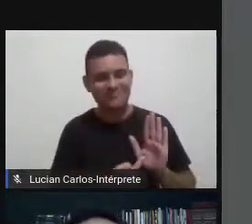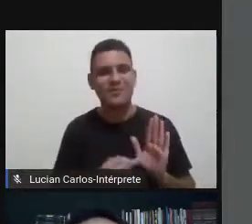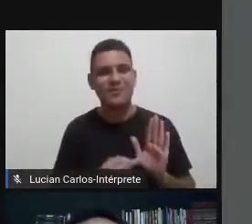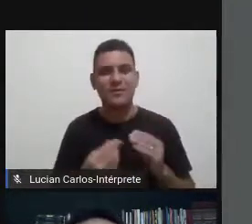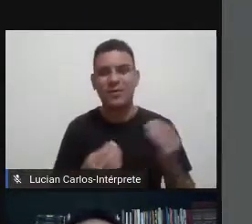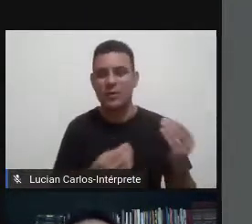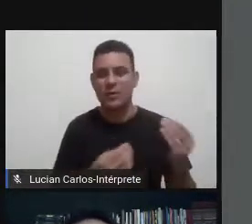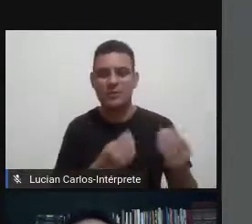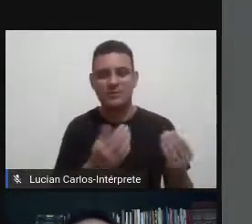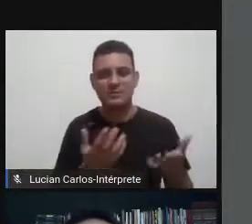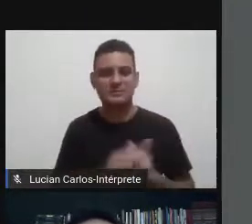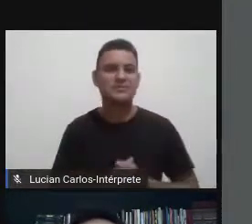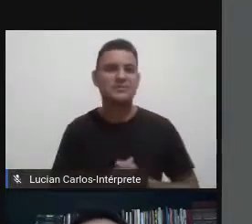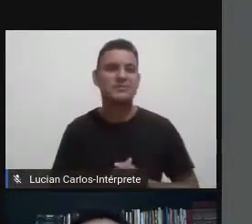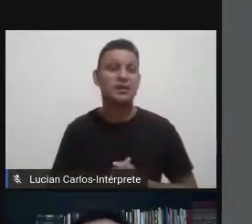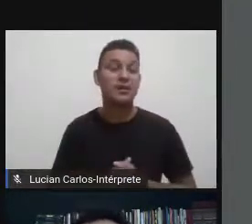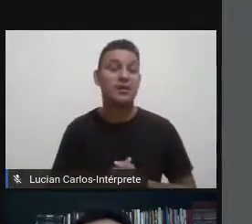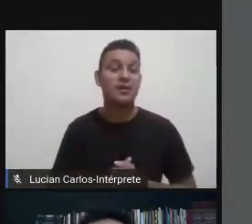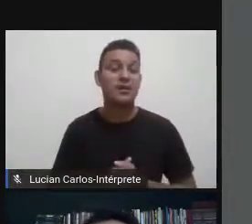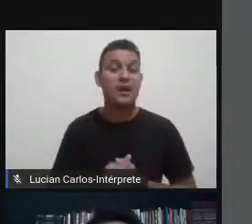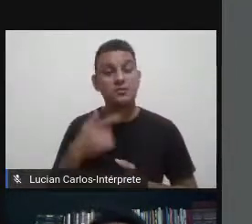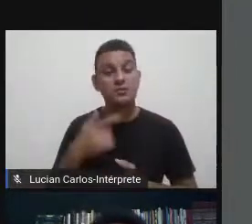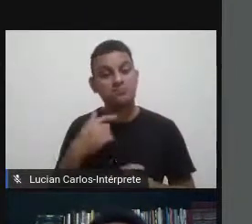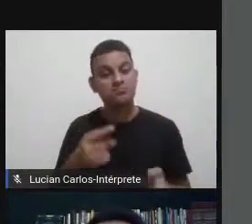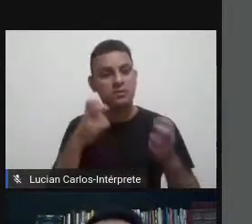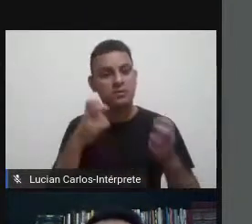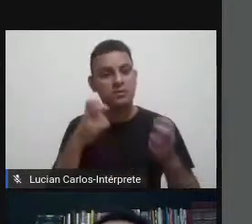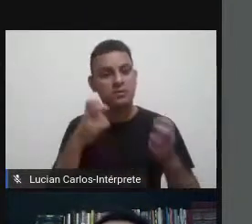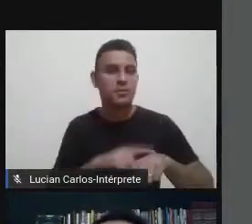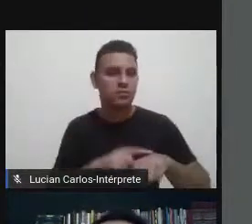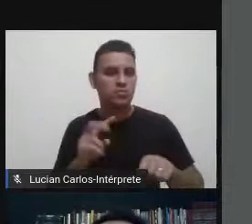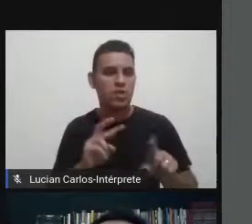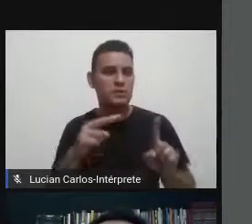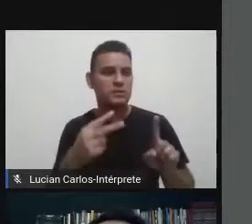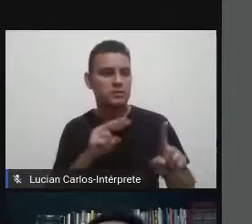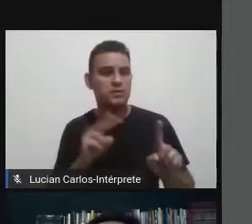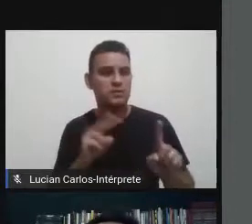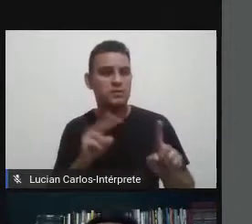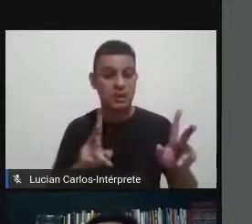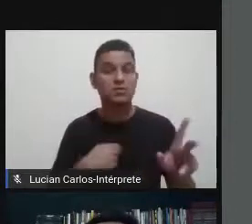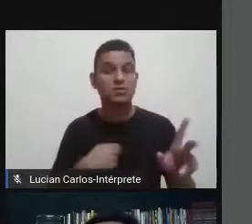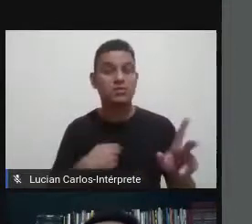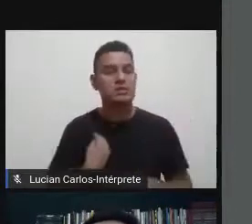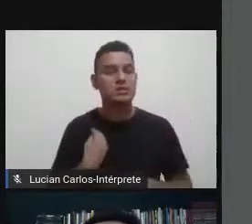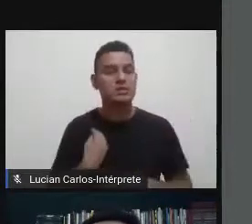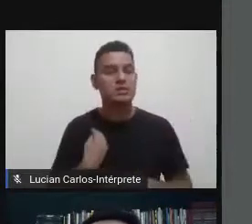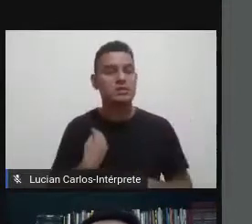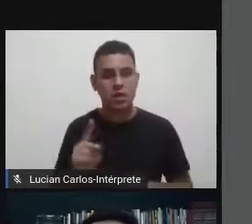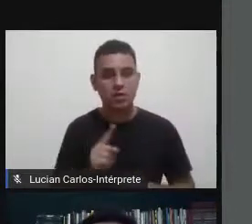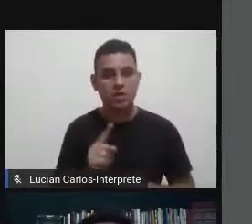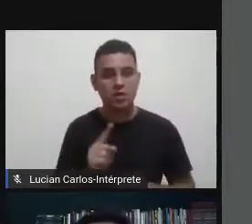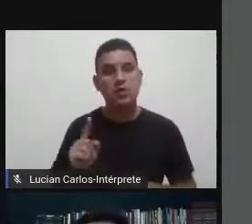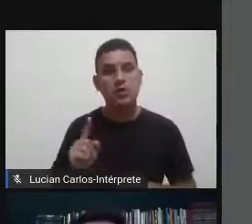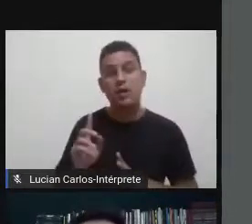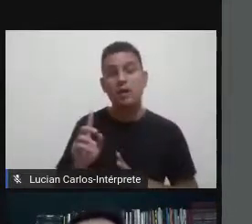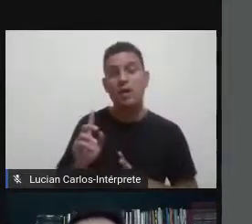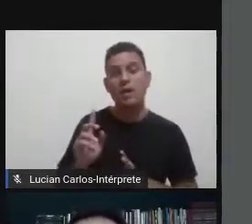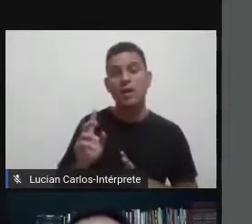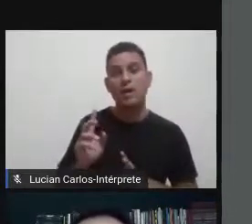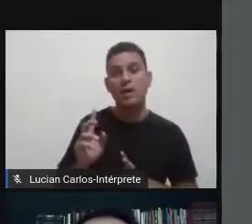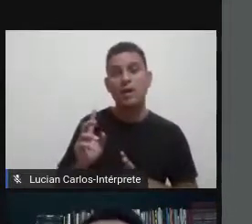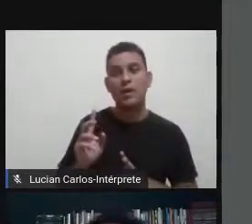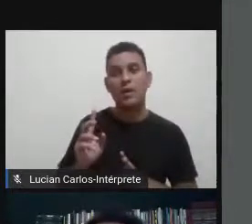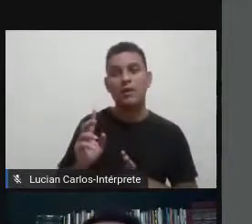do momento que nós verificamos que esse olhar diferenciado nas atividades não presenciais, ele precisaria